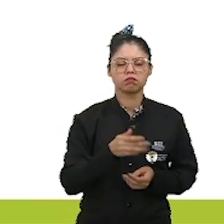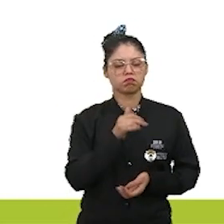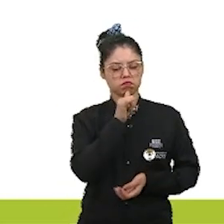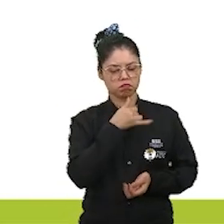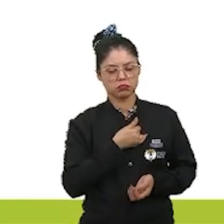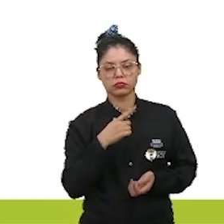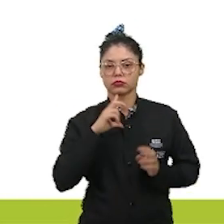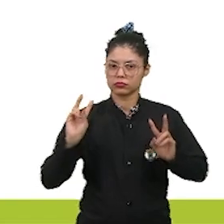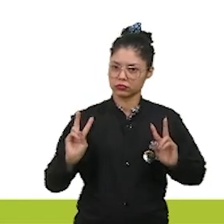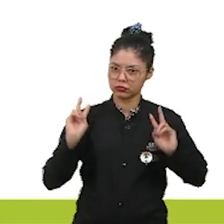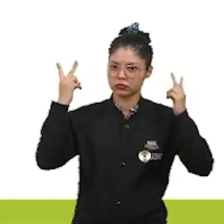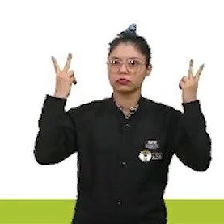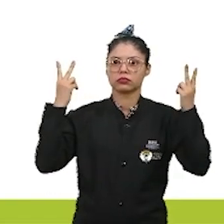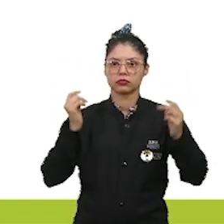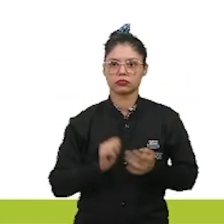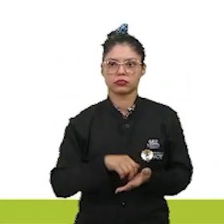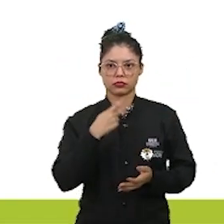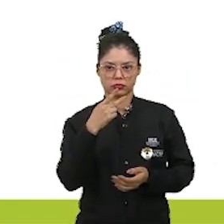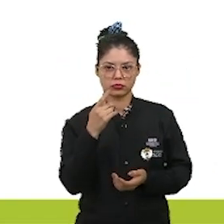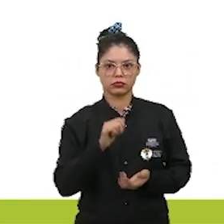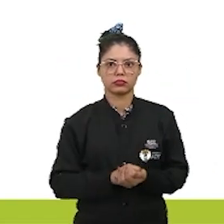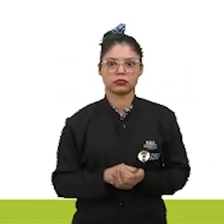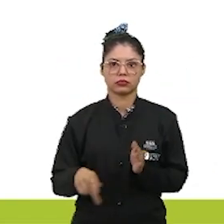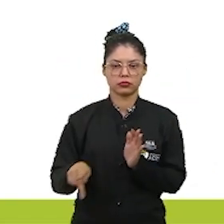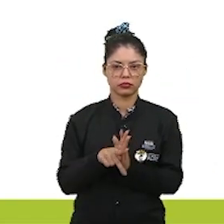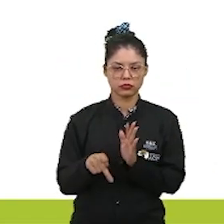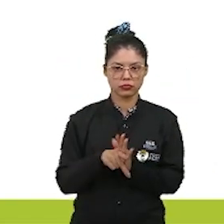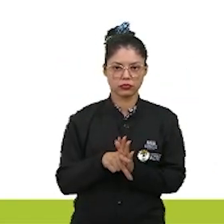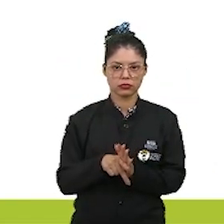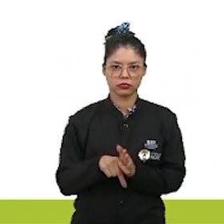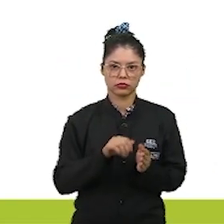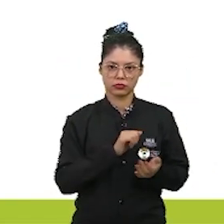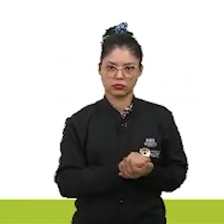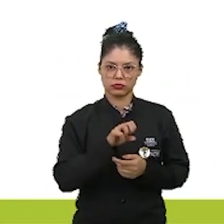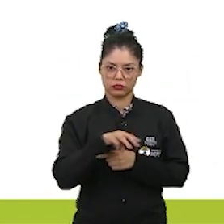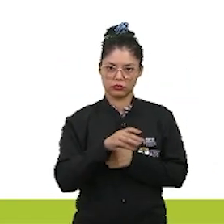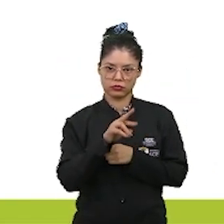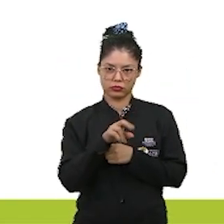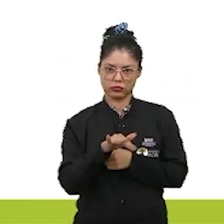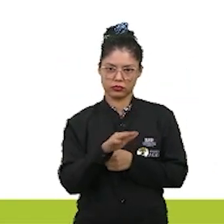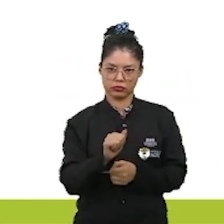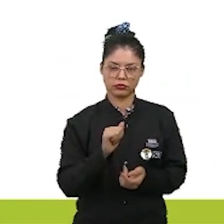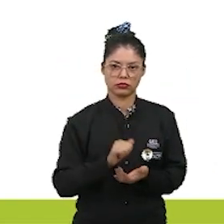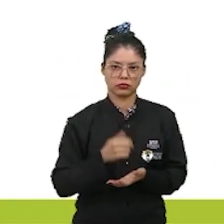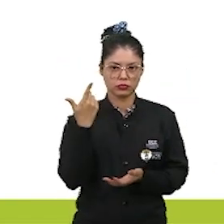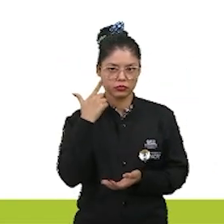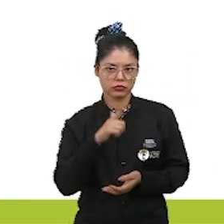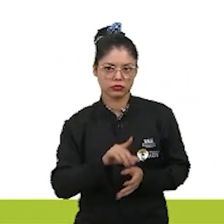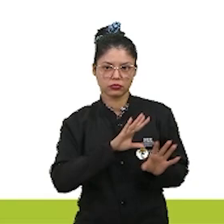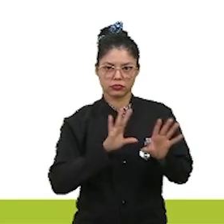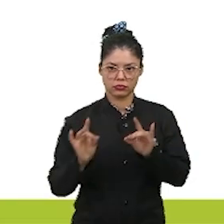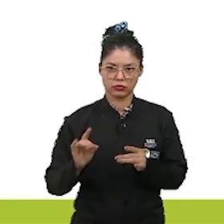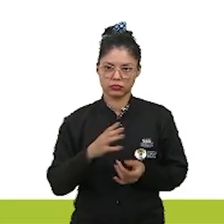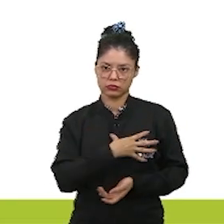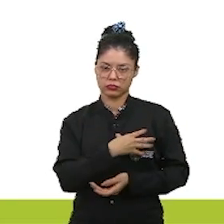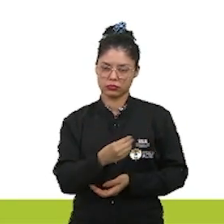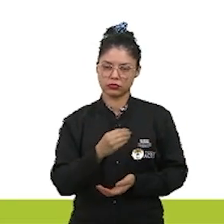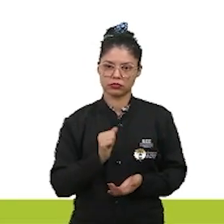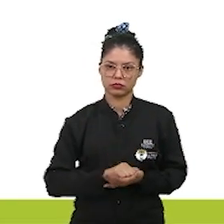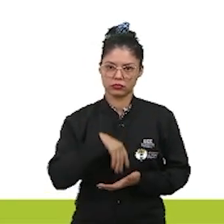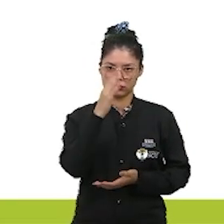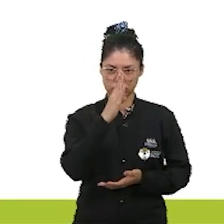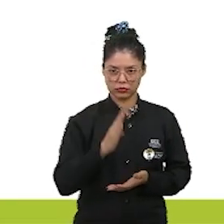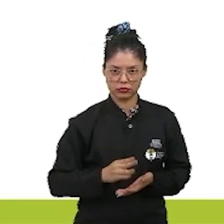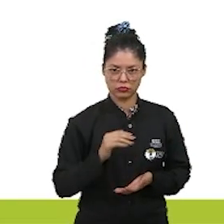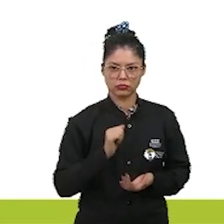temos vitórias, diz. Uma delas, para Mariama, é conseguir trazer a filha para